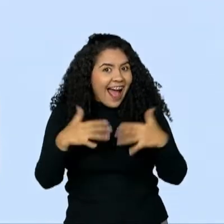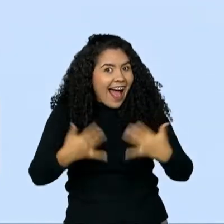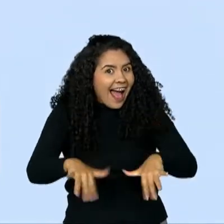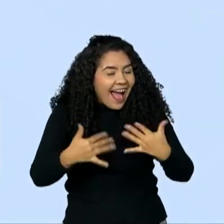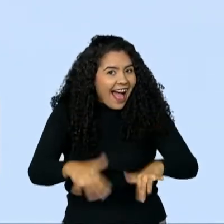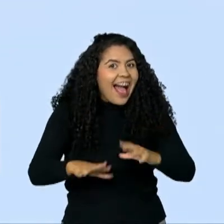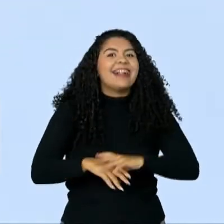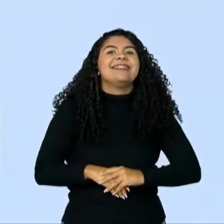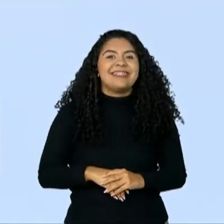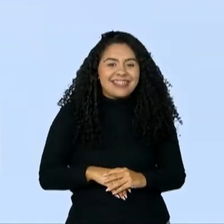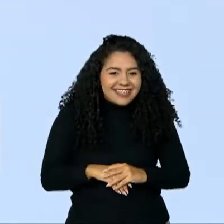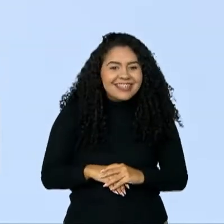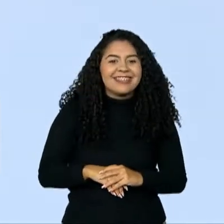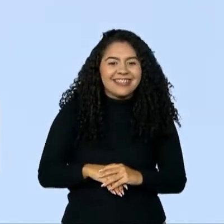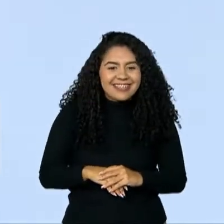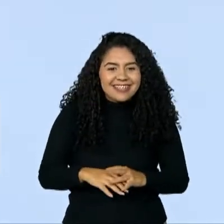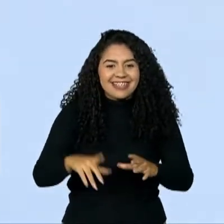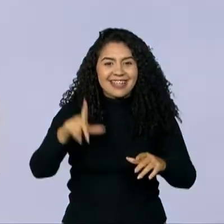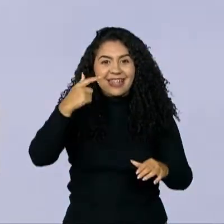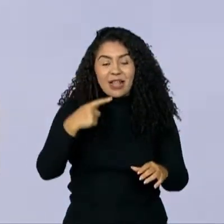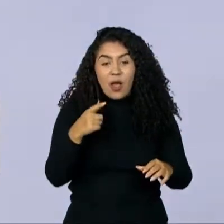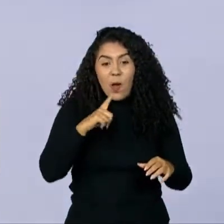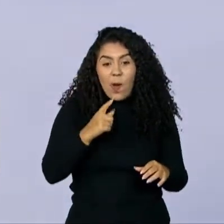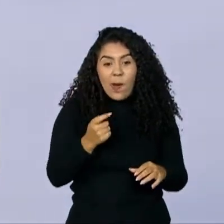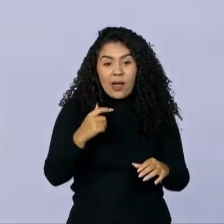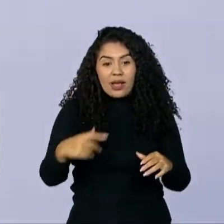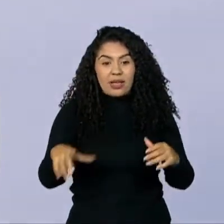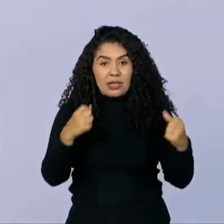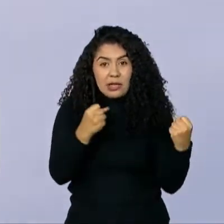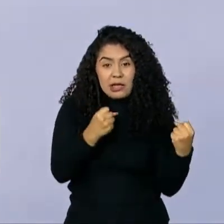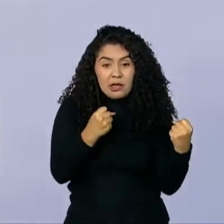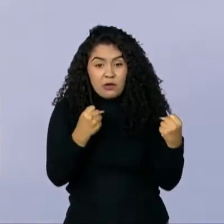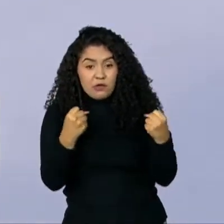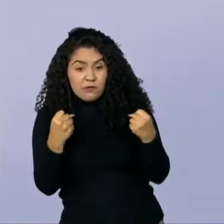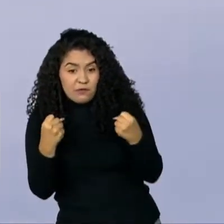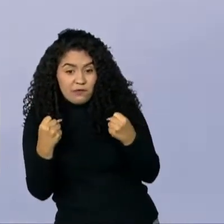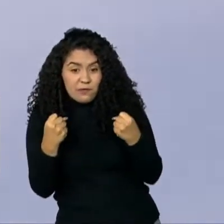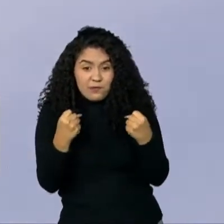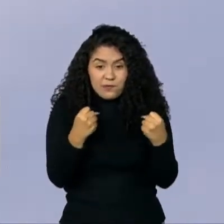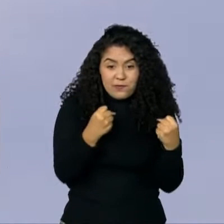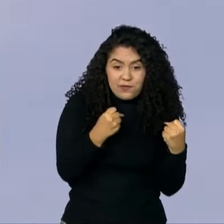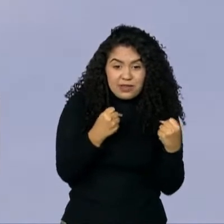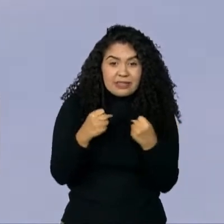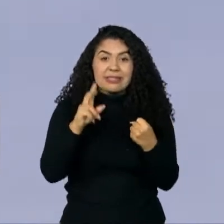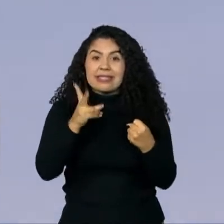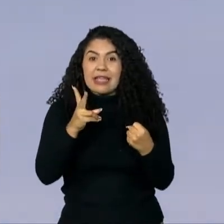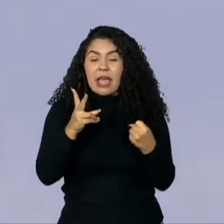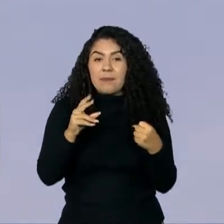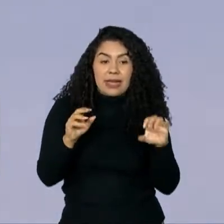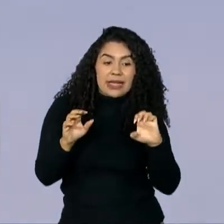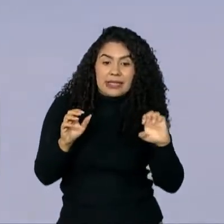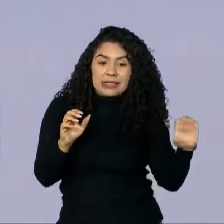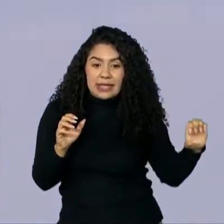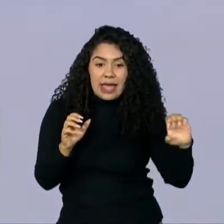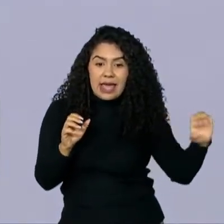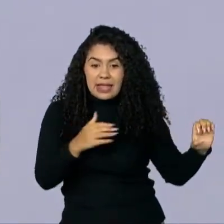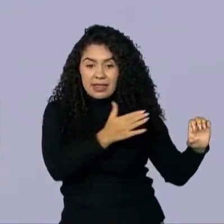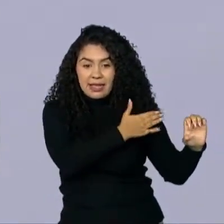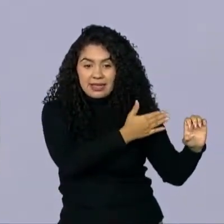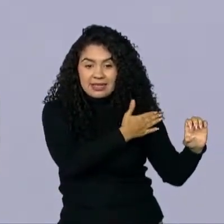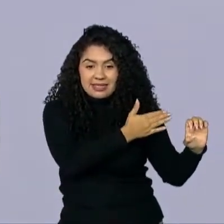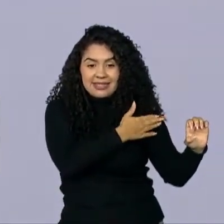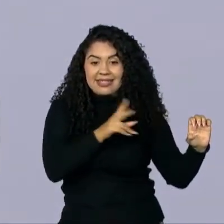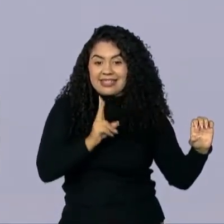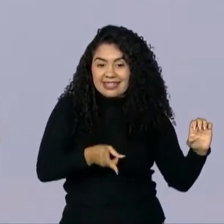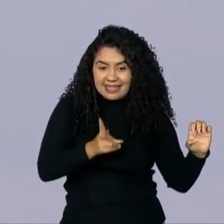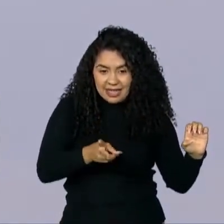aeronave quase batendo pela minha esquerda, para eu me afastar, eu tenho que jogar para a esquerda, eu tenho que jogar para cima dela.